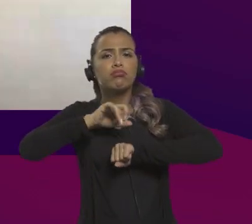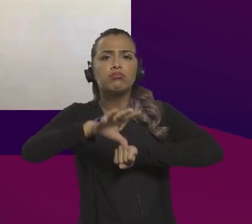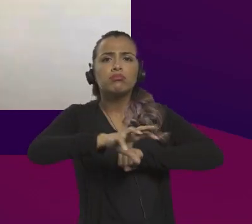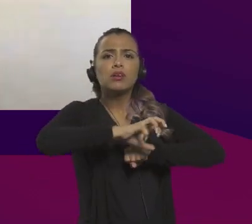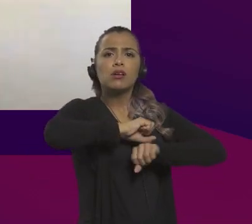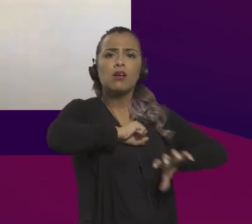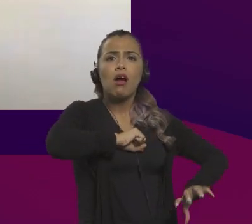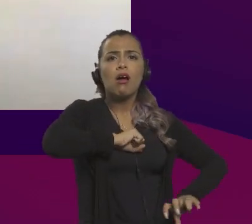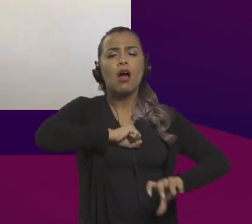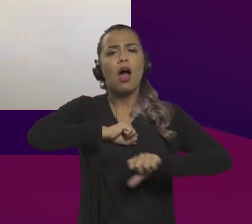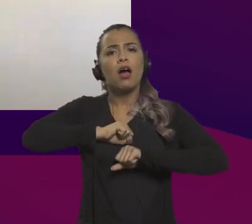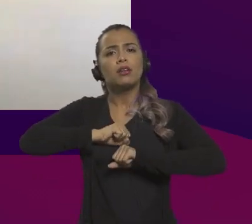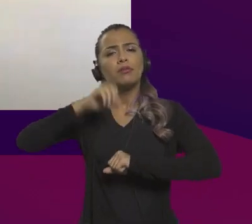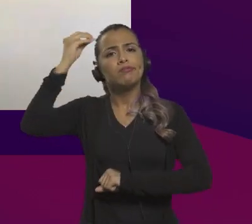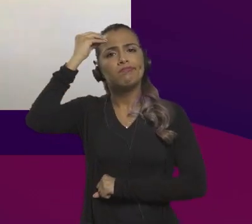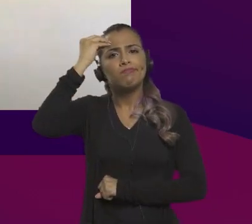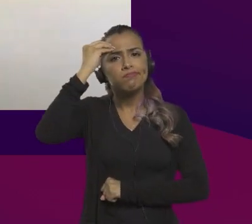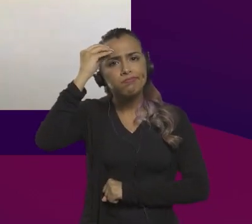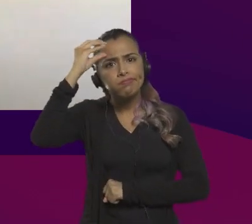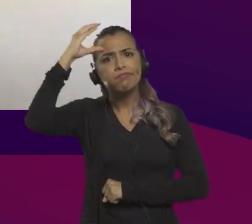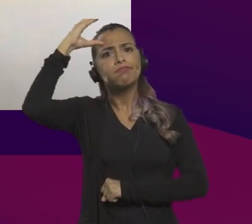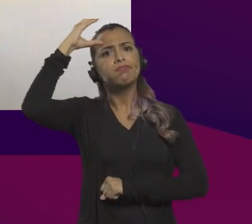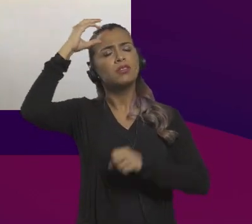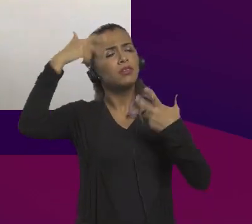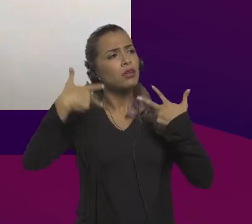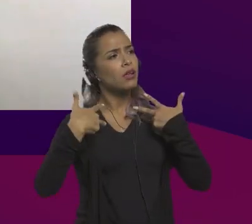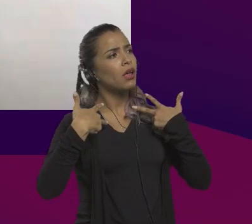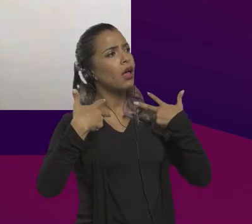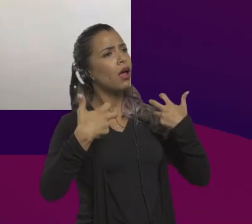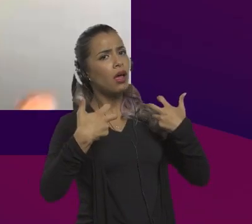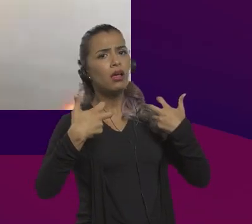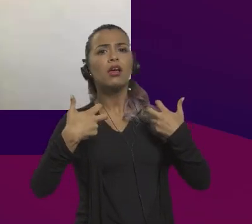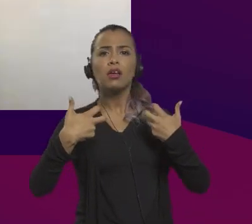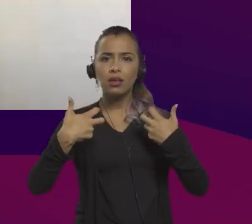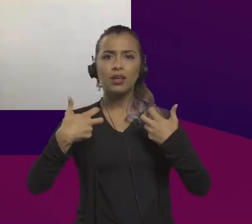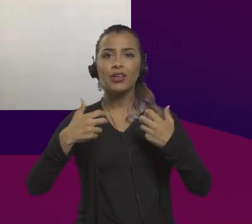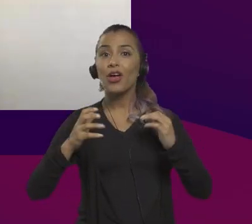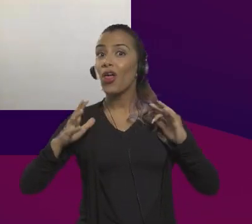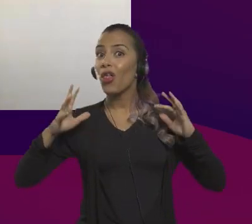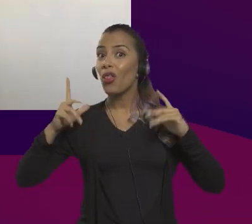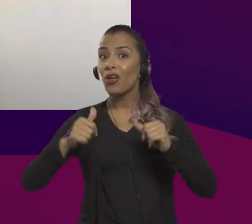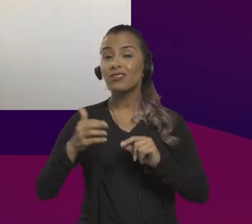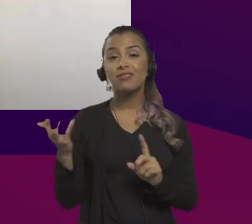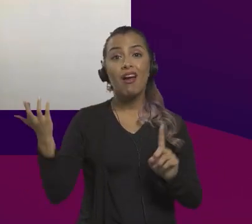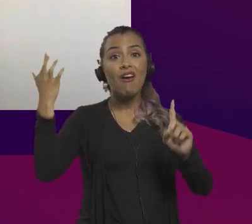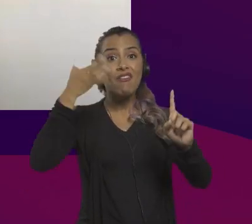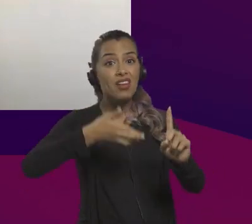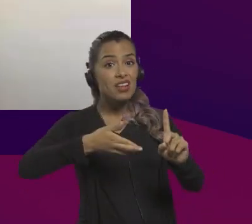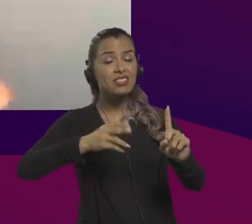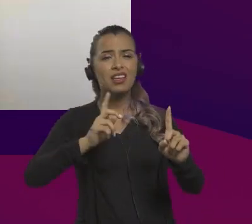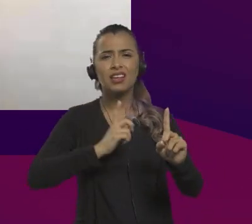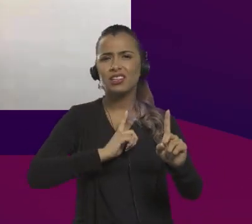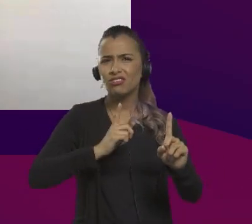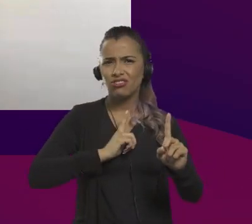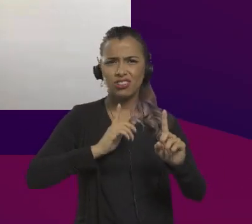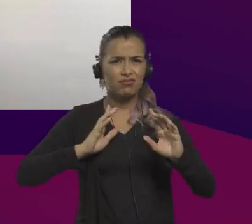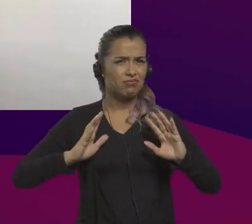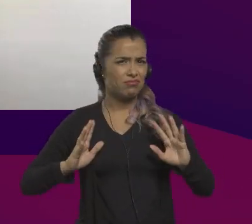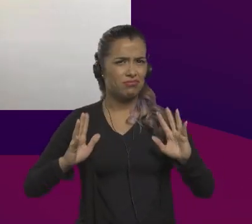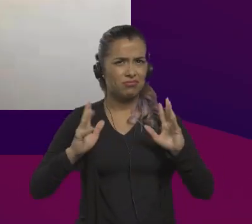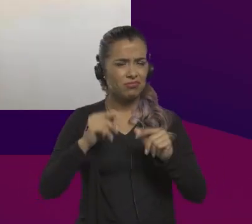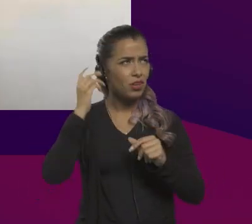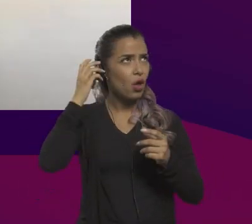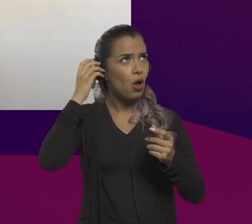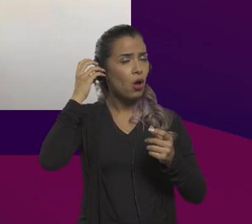para dentro de mim mesma e perceber que todas as referências que eu tinha estavam, não necessariamente